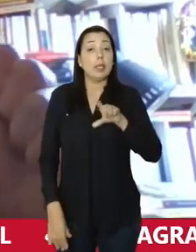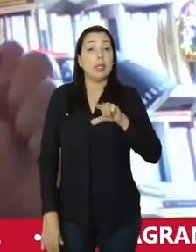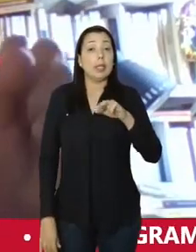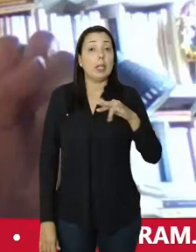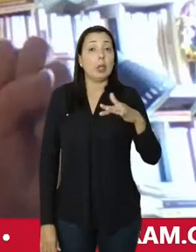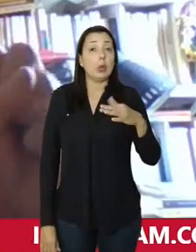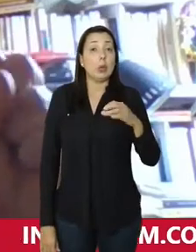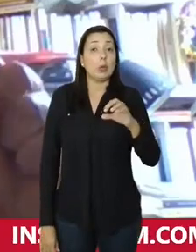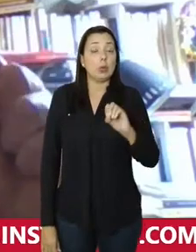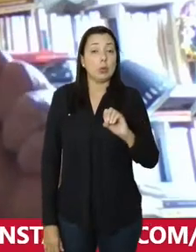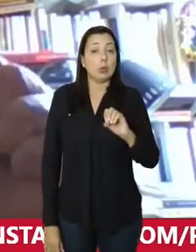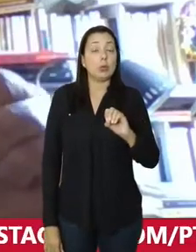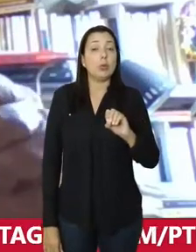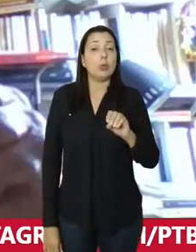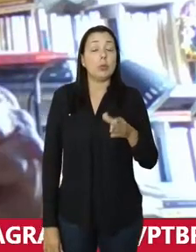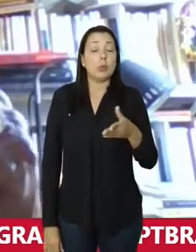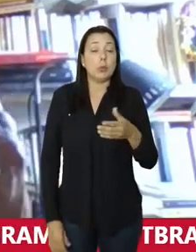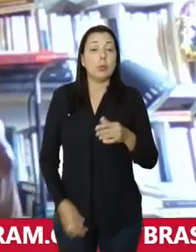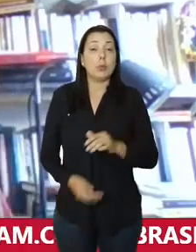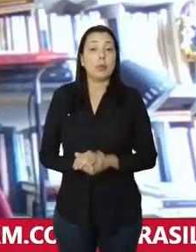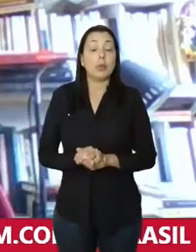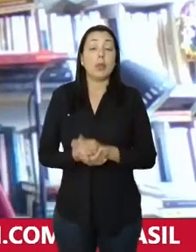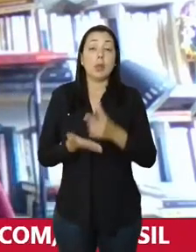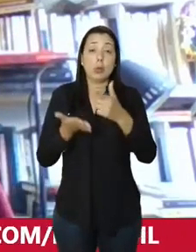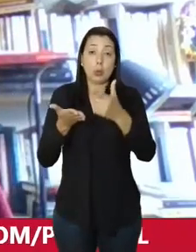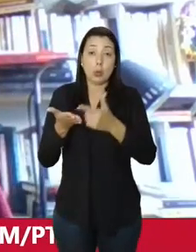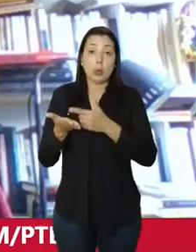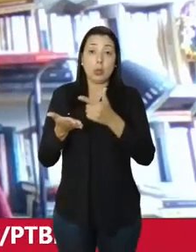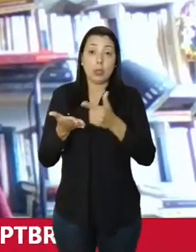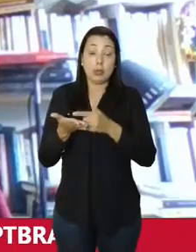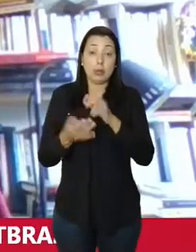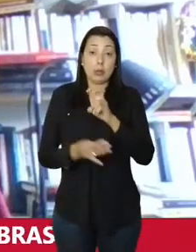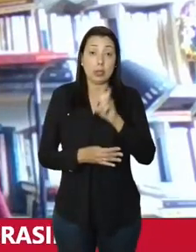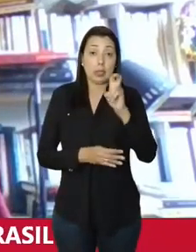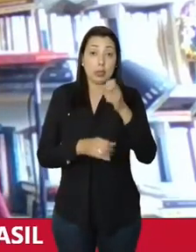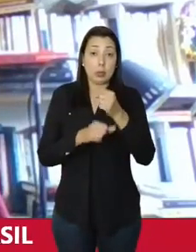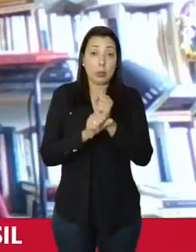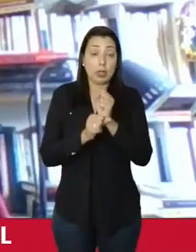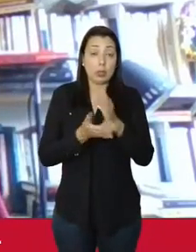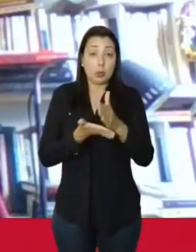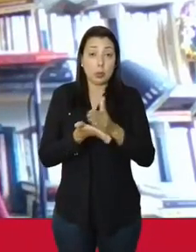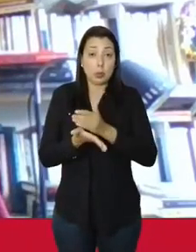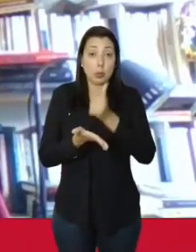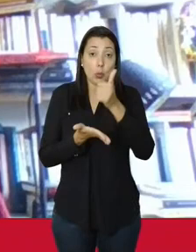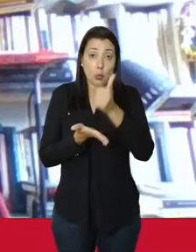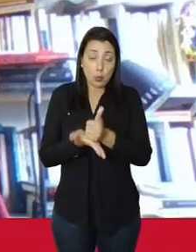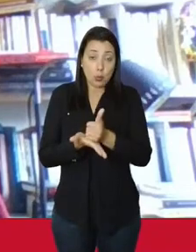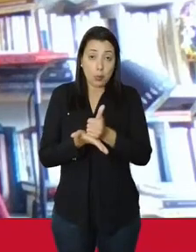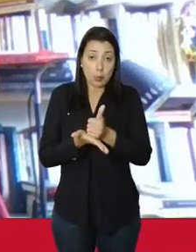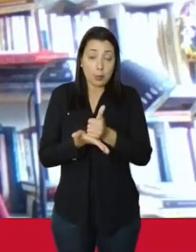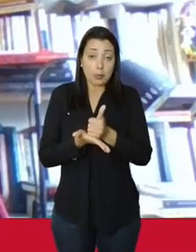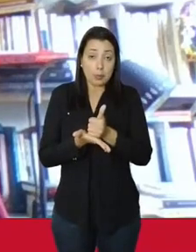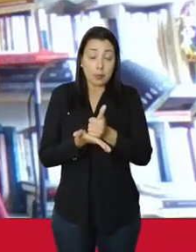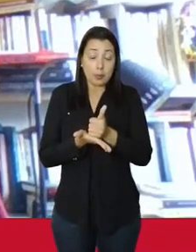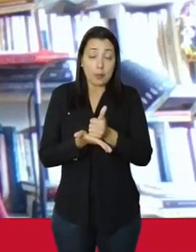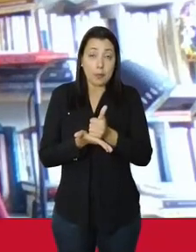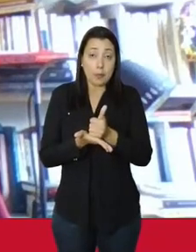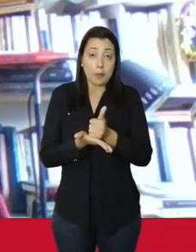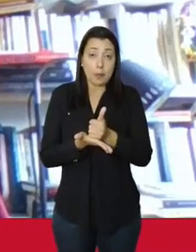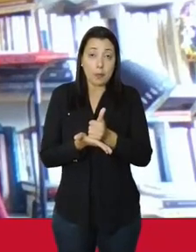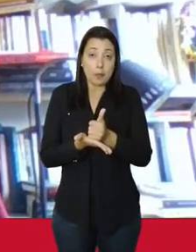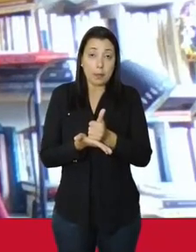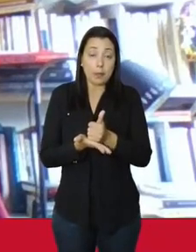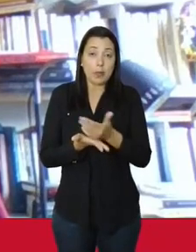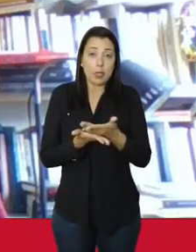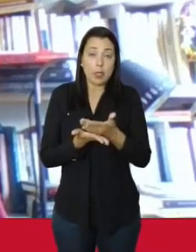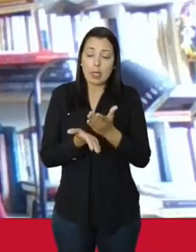a Fundação e o PT, o livro 5 anos do golpe, que é